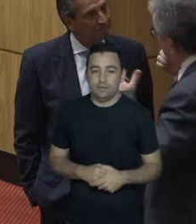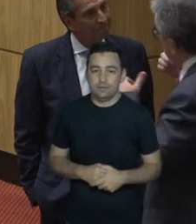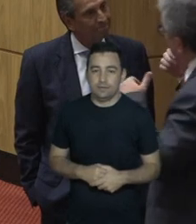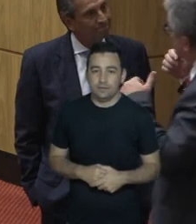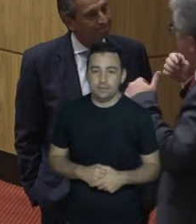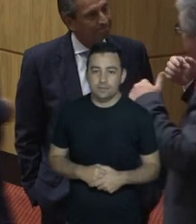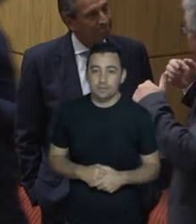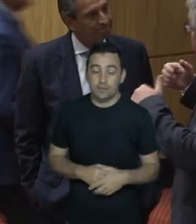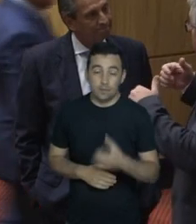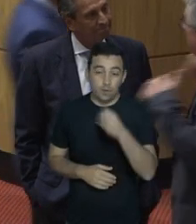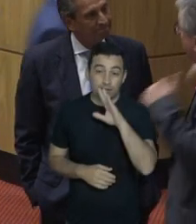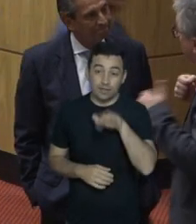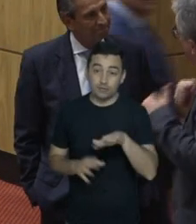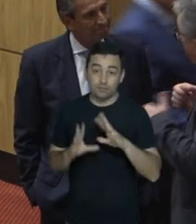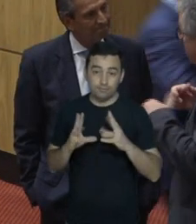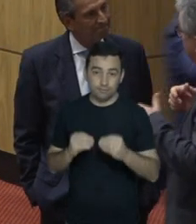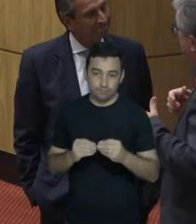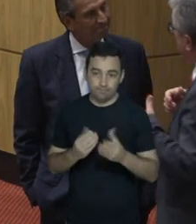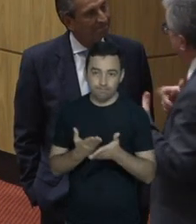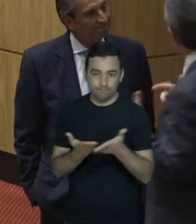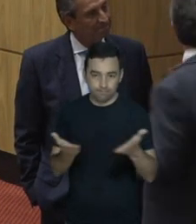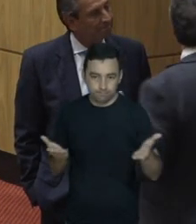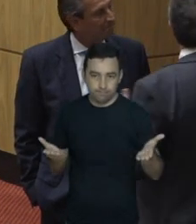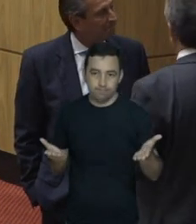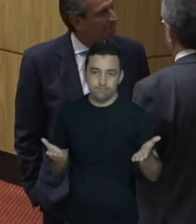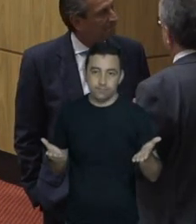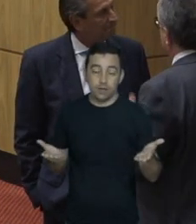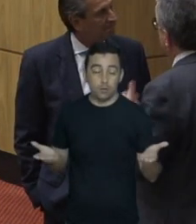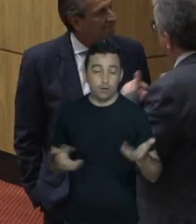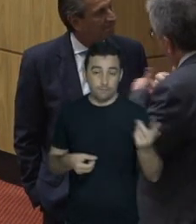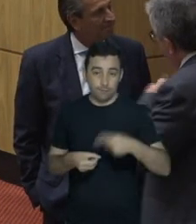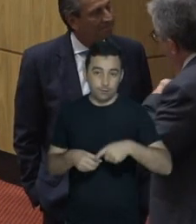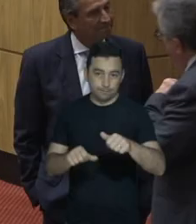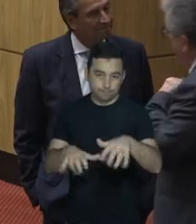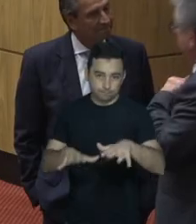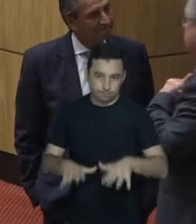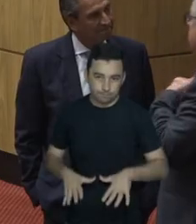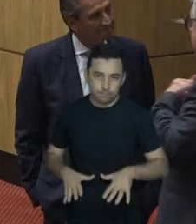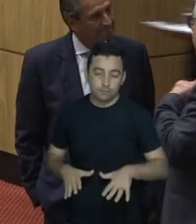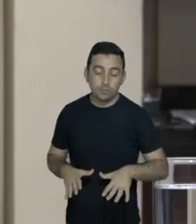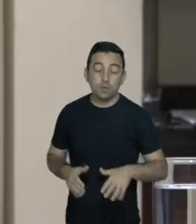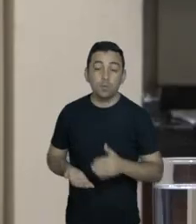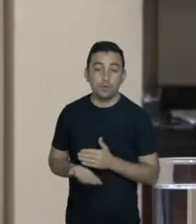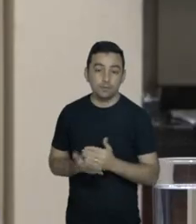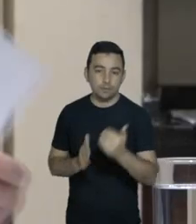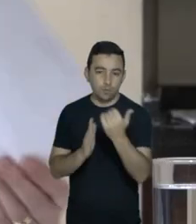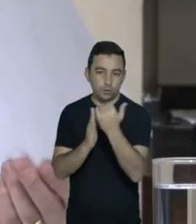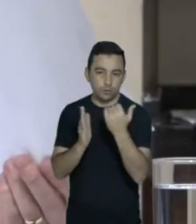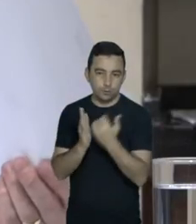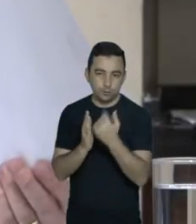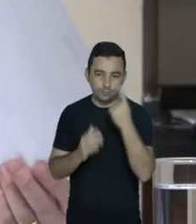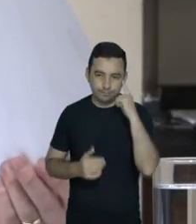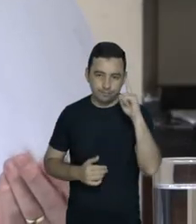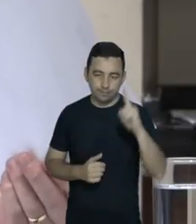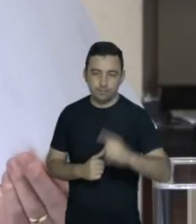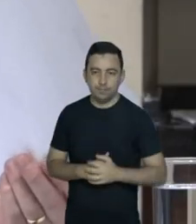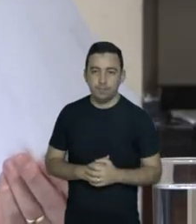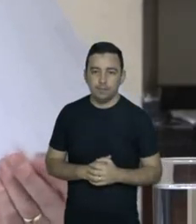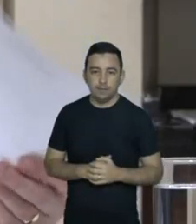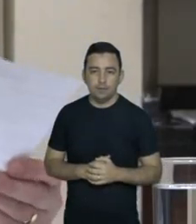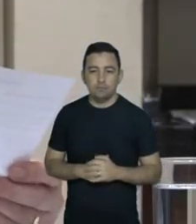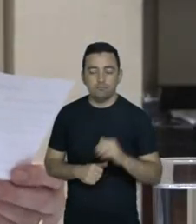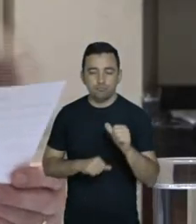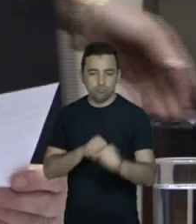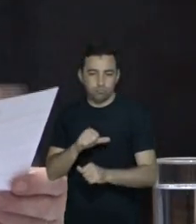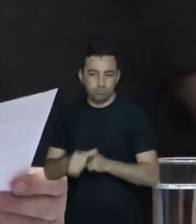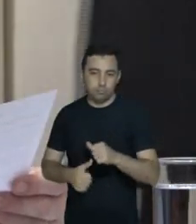Boa tarde a todos e a todas. Reaberta a sessão, passamos à ordem do dia. Vamos fazer a inversão de